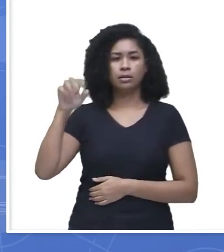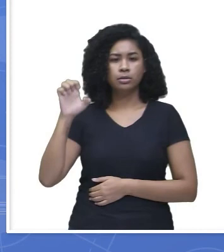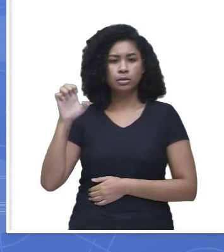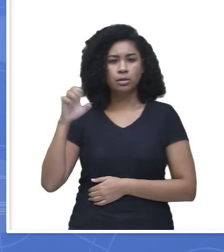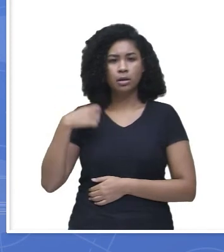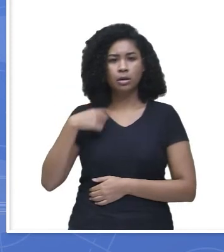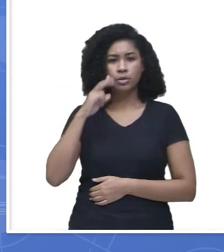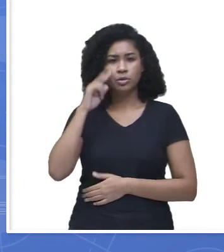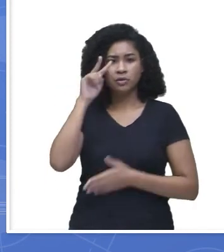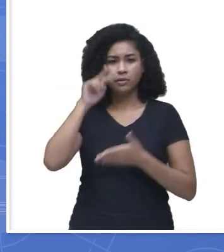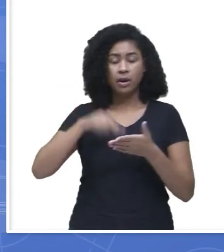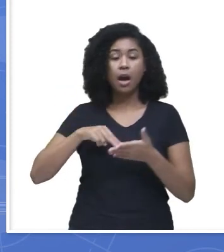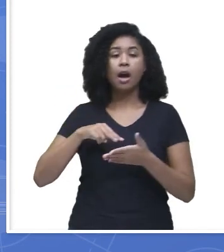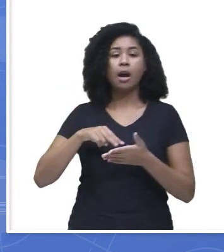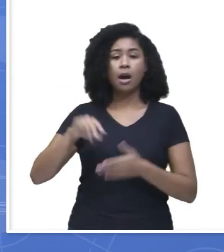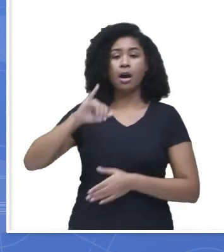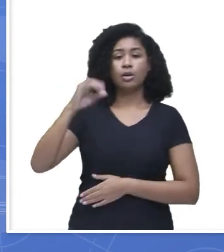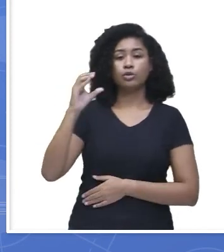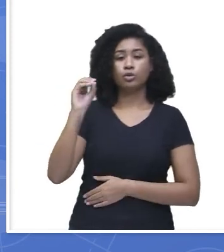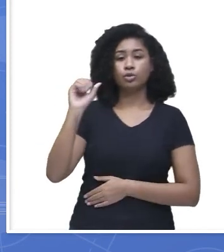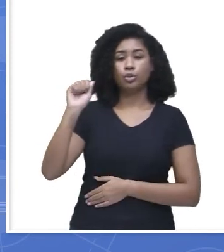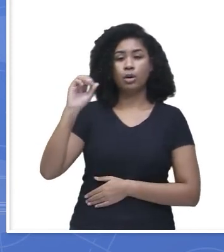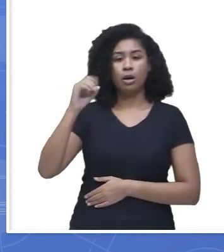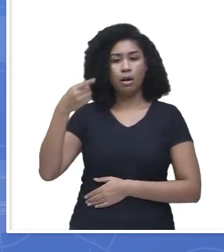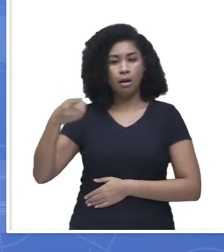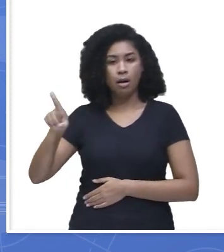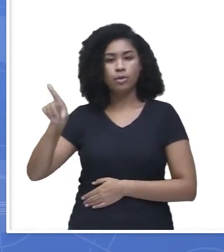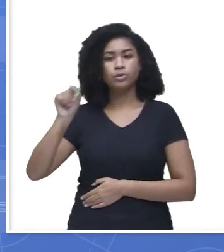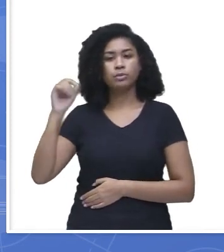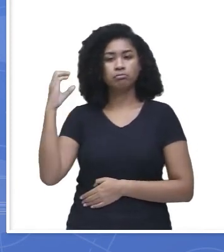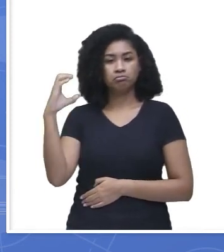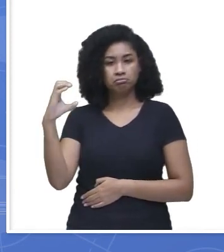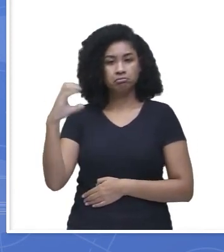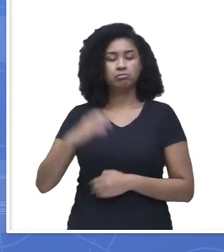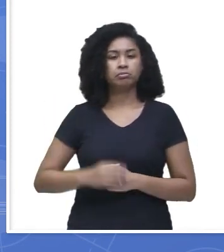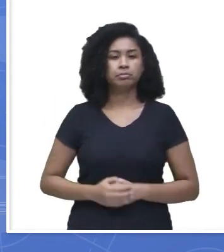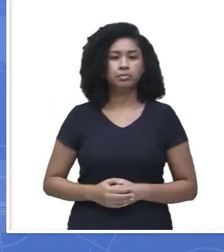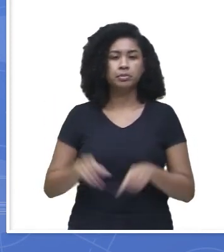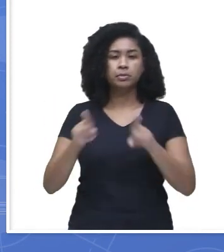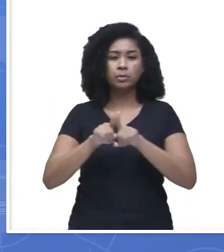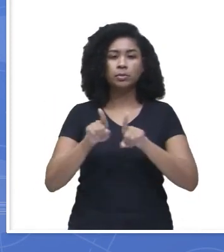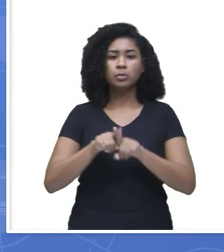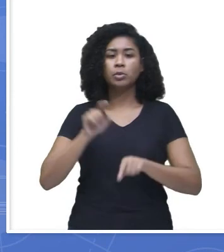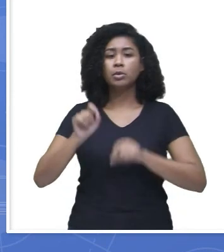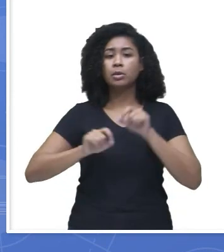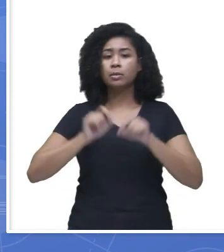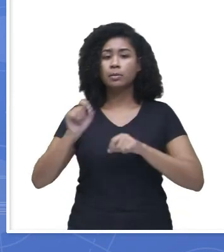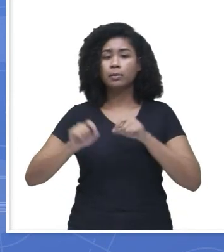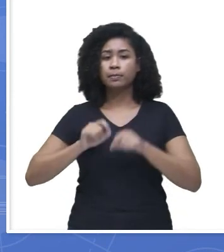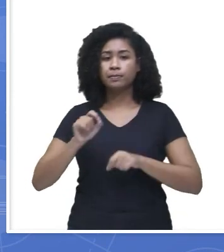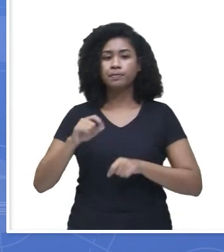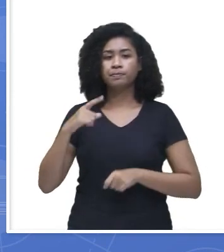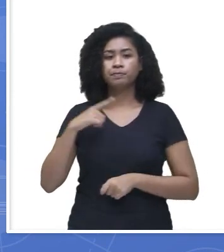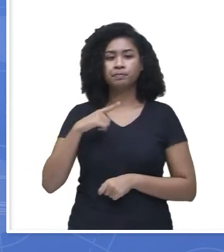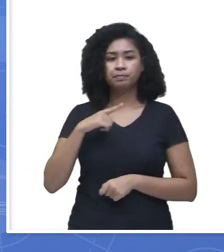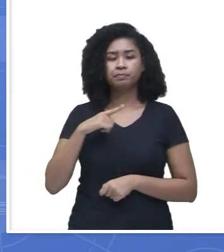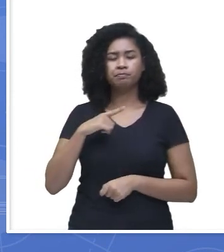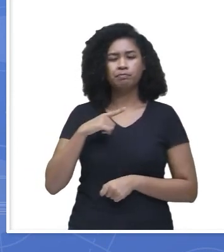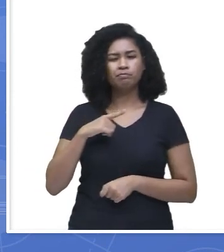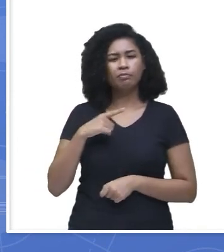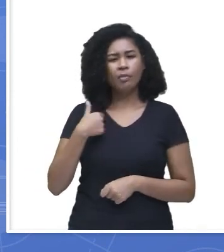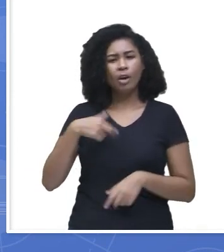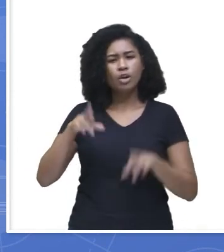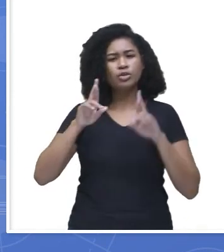God! Ai, João Vitor, letra C. Temos aí, né, algumas observações. Então, eu espero que vocês